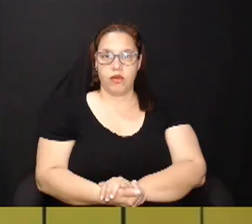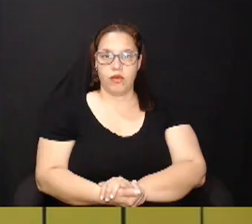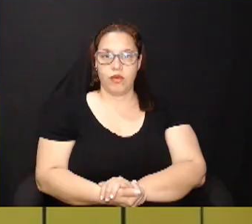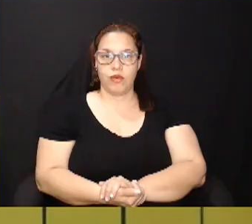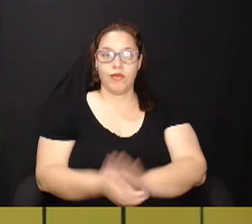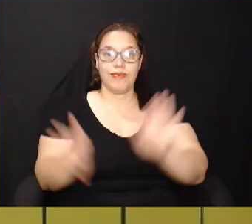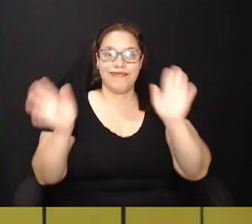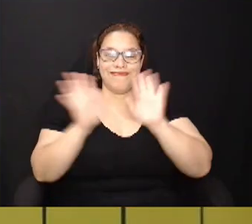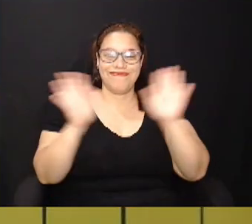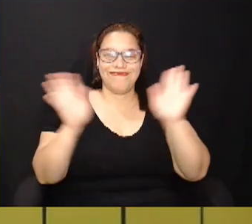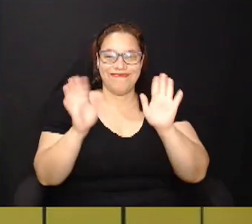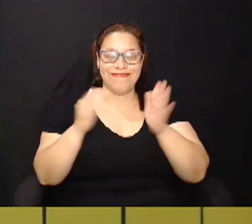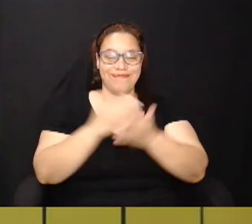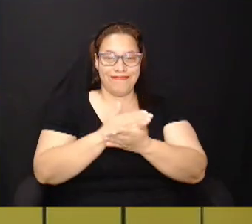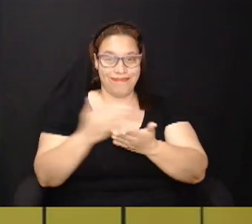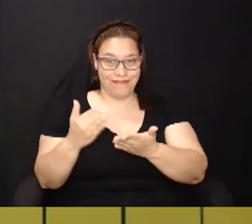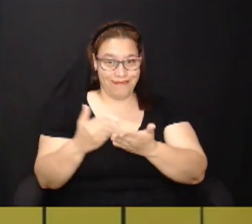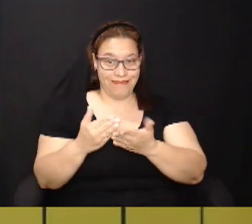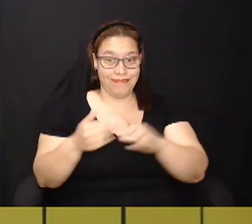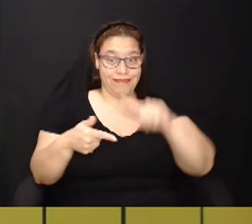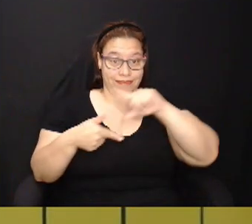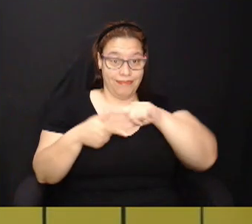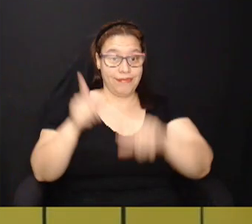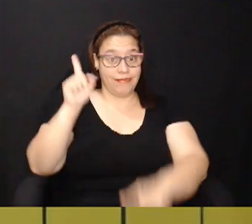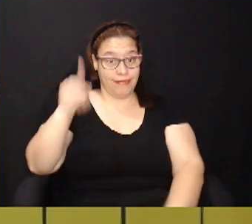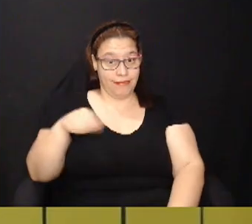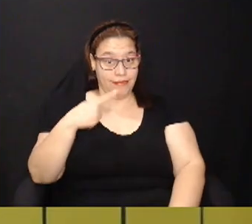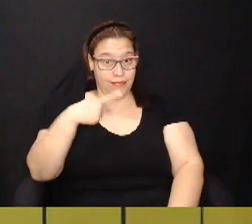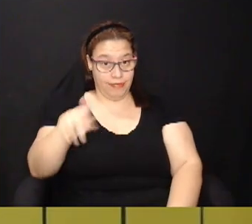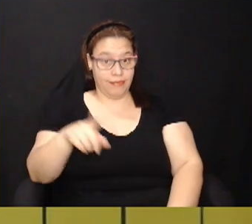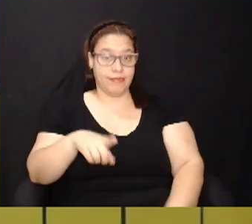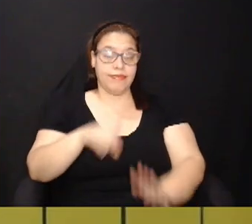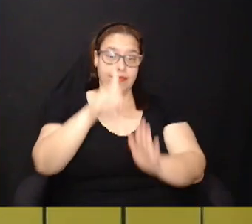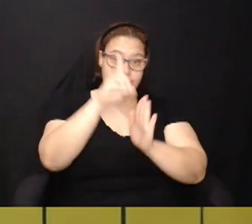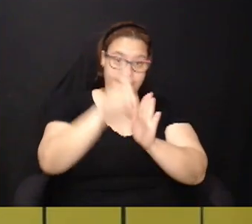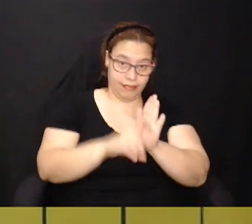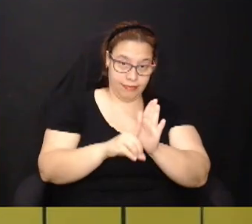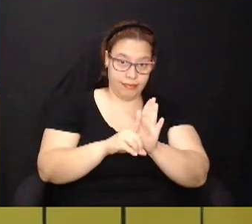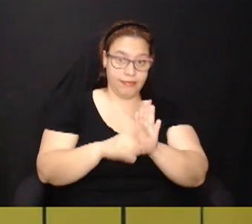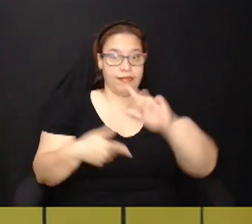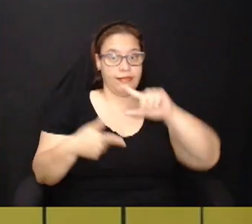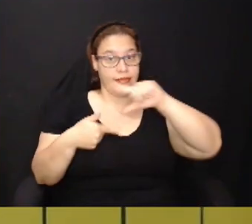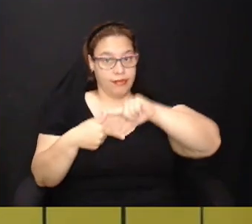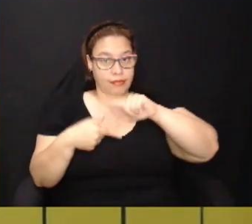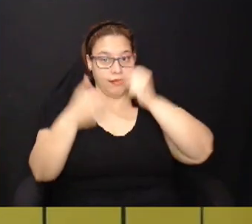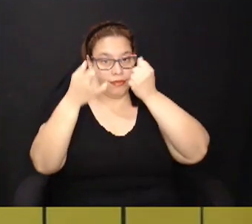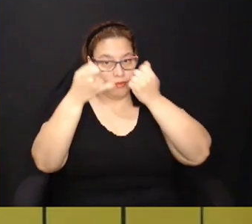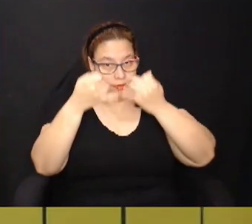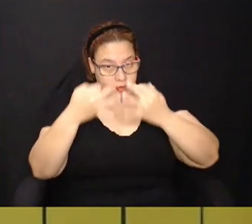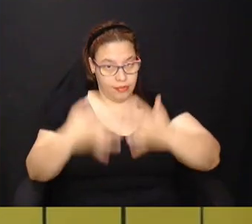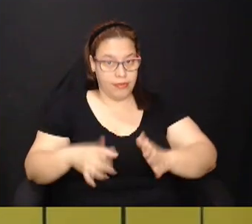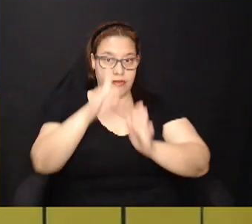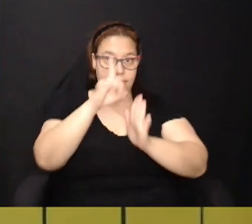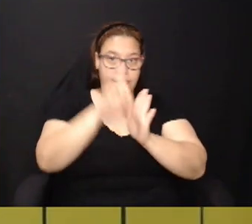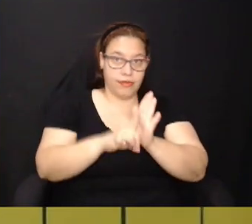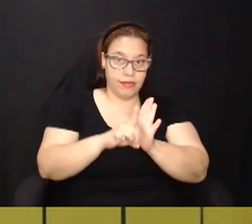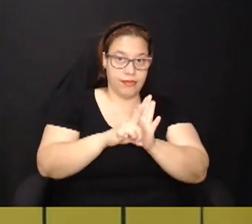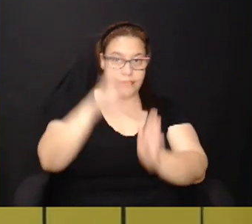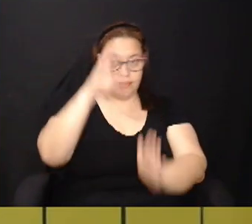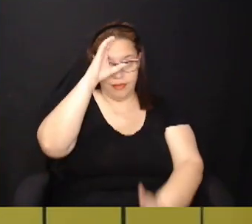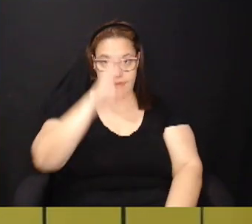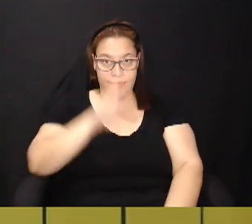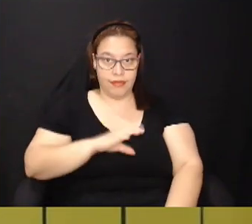Olá, está no ar o quadro É Seu Direito, o quadro que esclarece os direitos do cidadão no